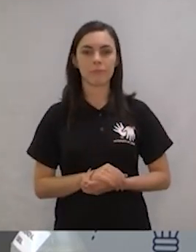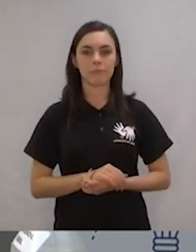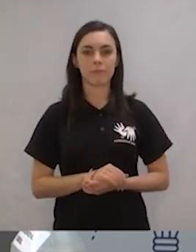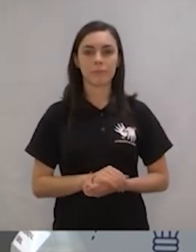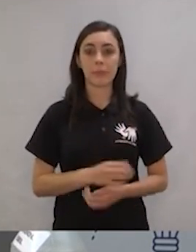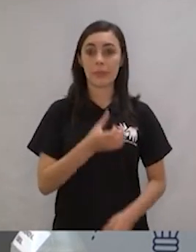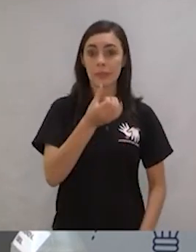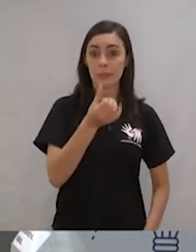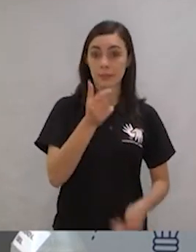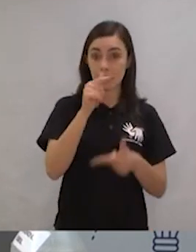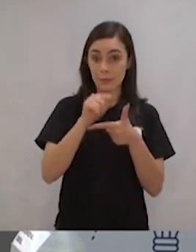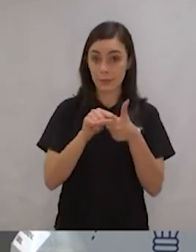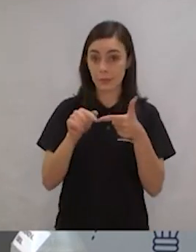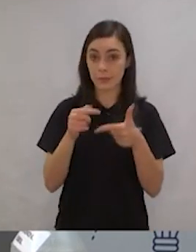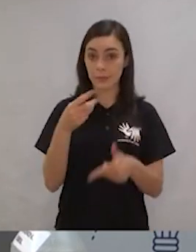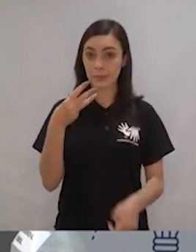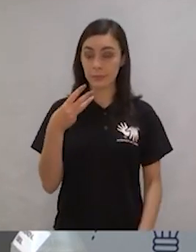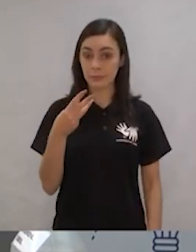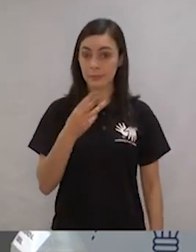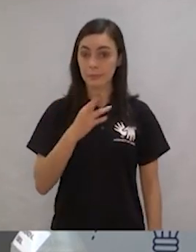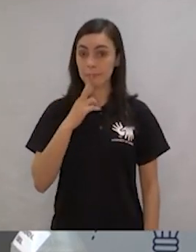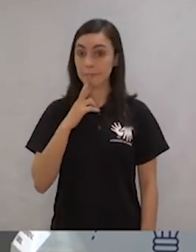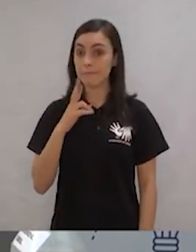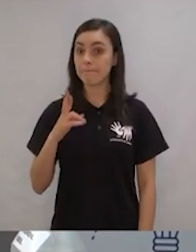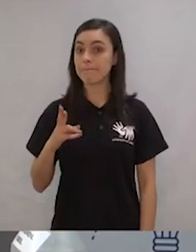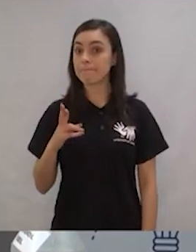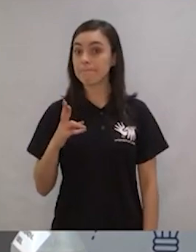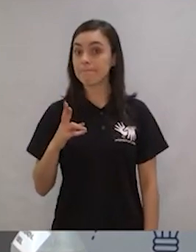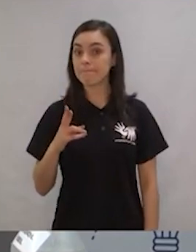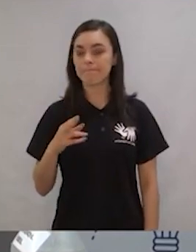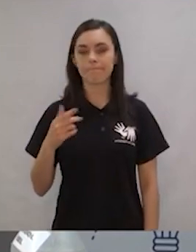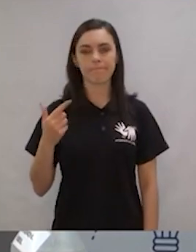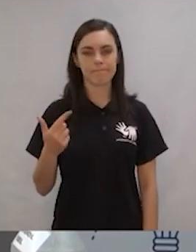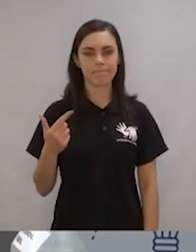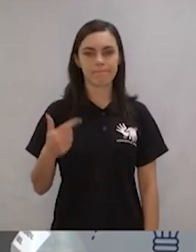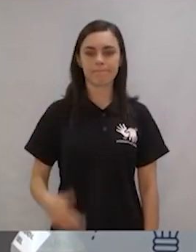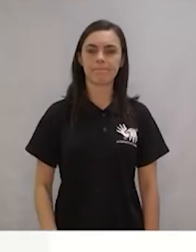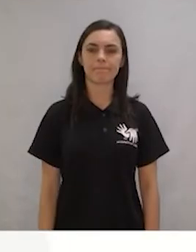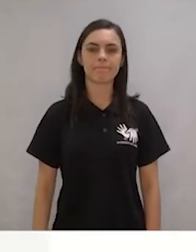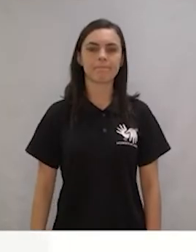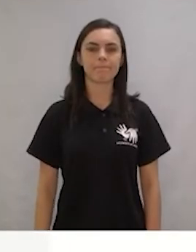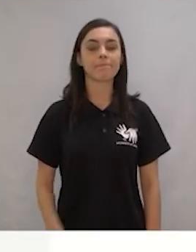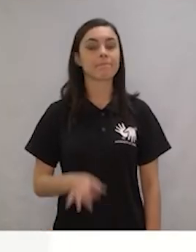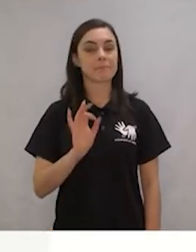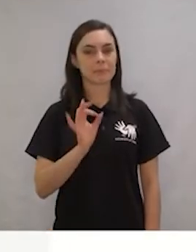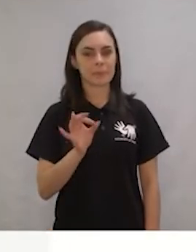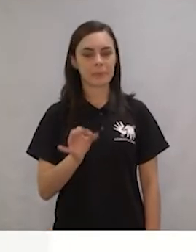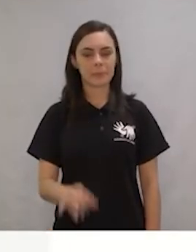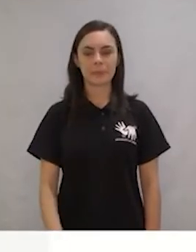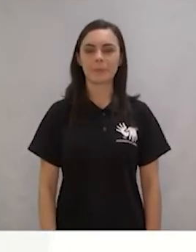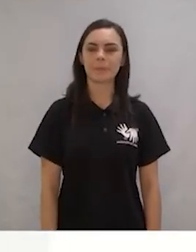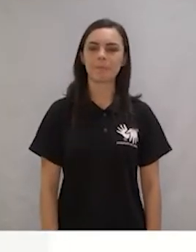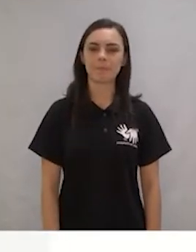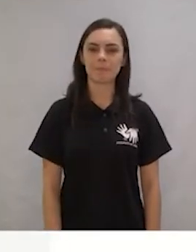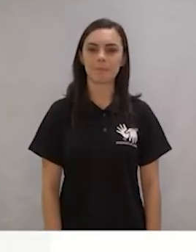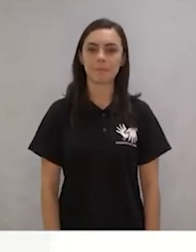1, 2, 1, 2, 1, 2. Então, 6 divididos por 3 é igual a 2. Muito